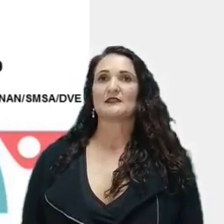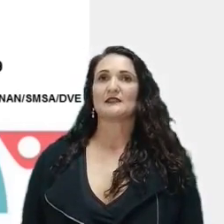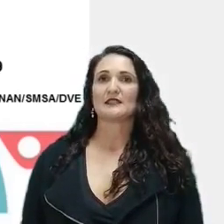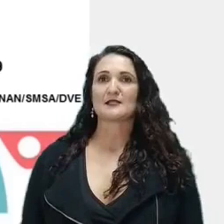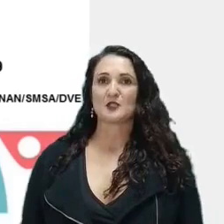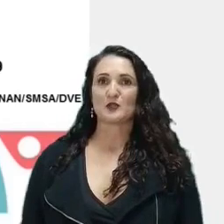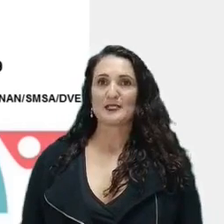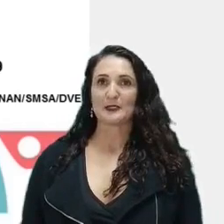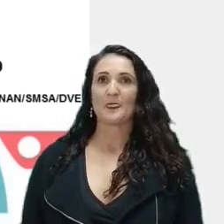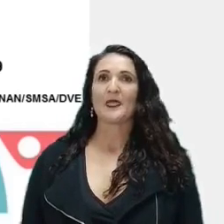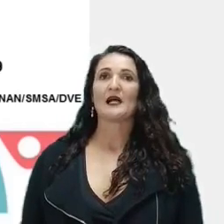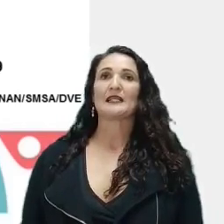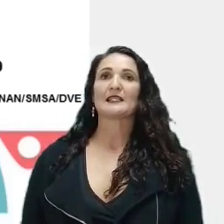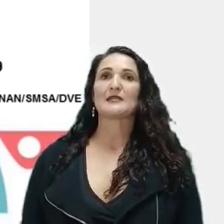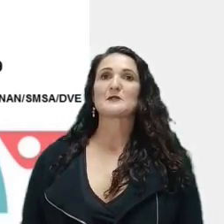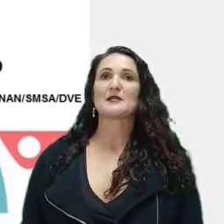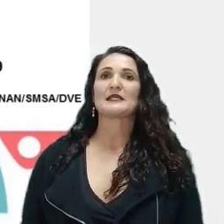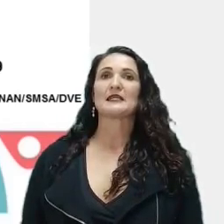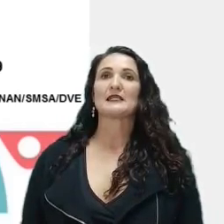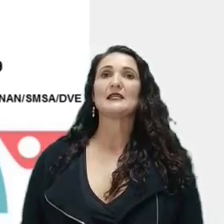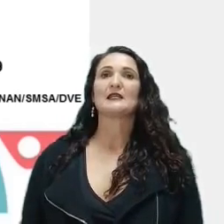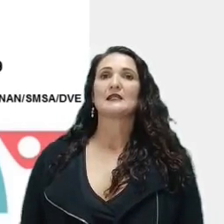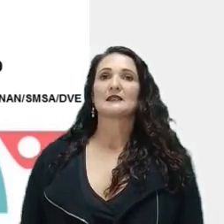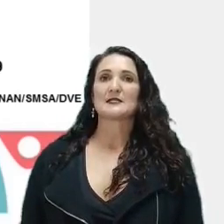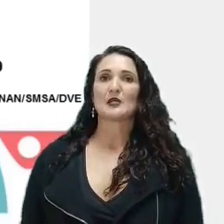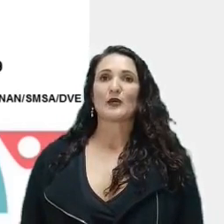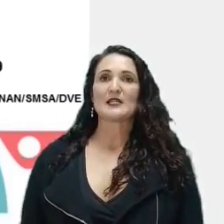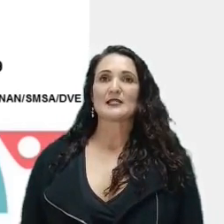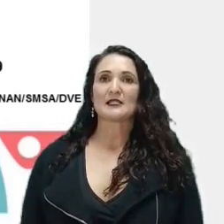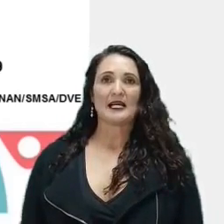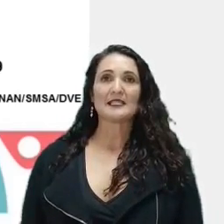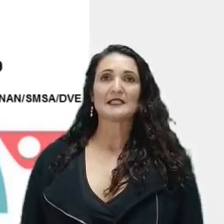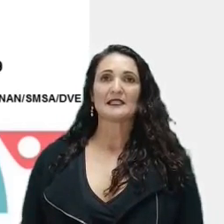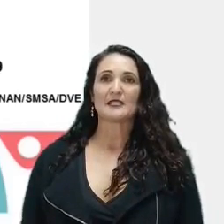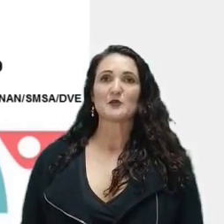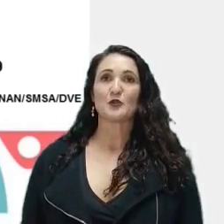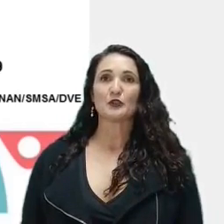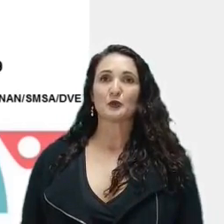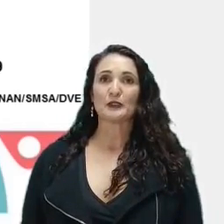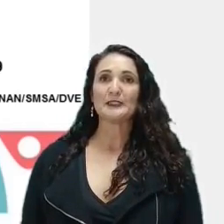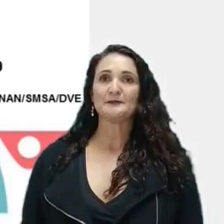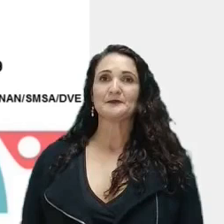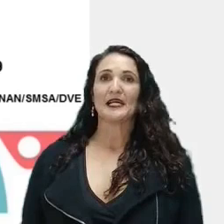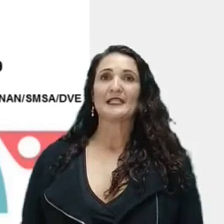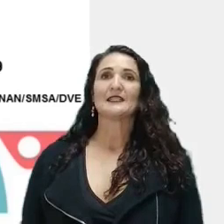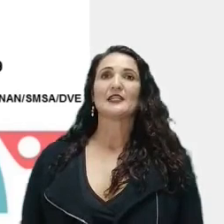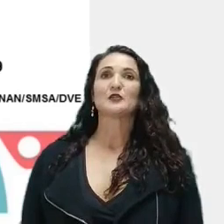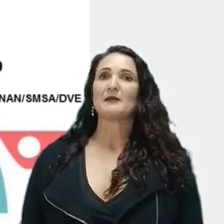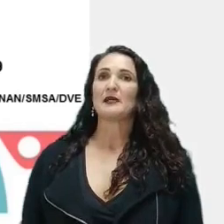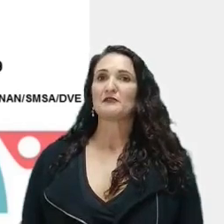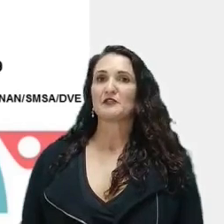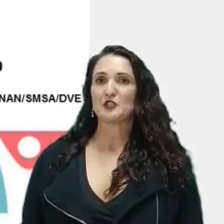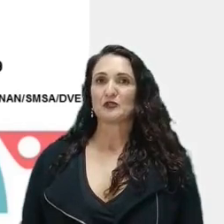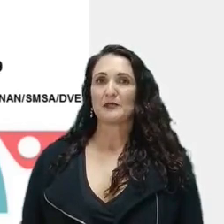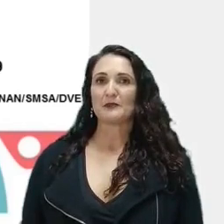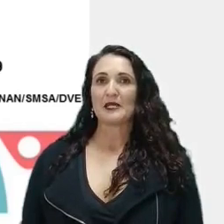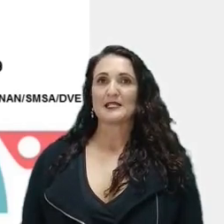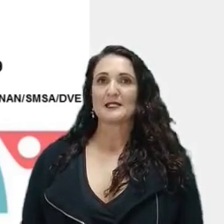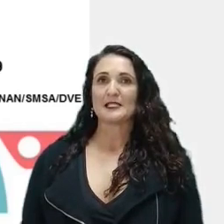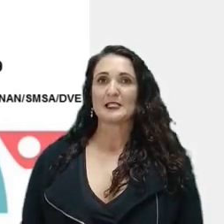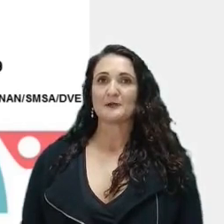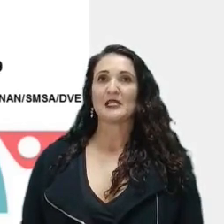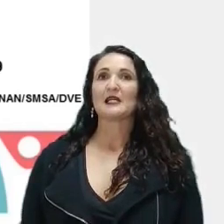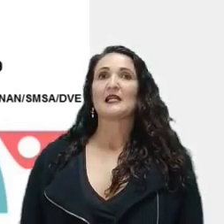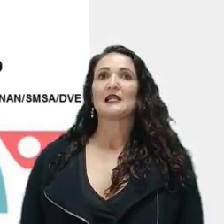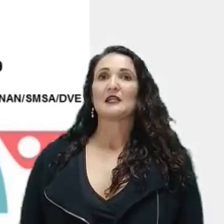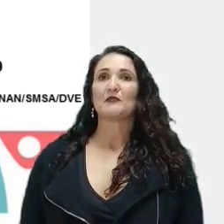recorrência já nessa situação. Aí temos também aqui, na sequência, ainda temos tortura, tá? E o trabalho infantil também